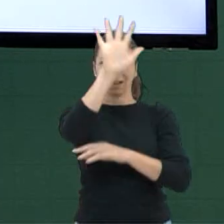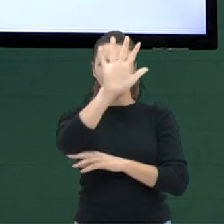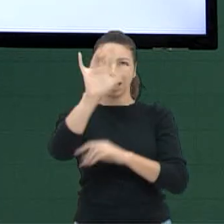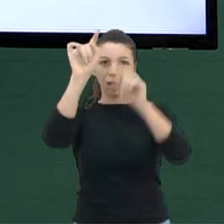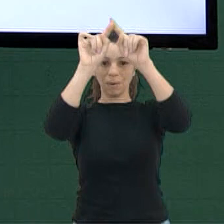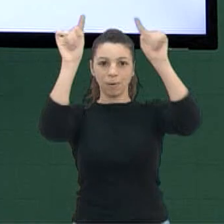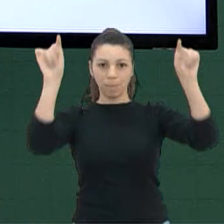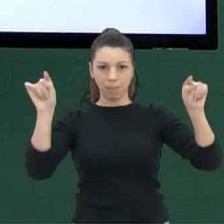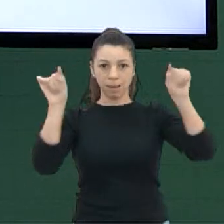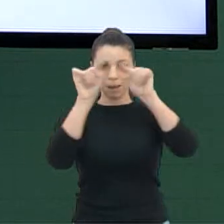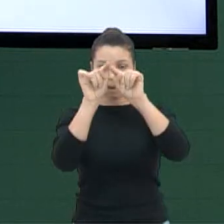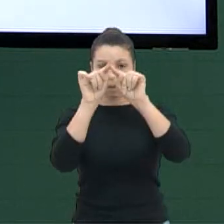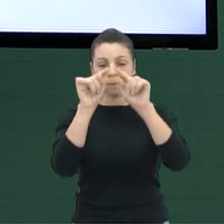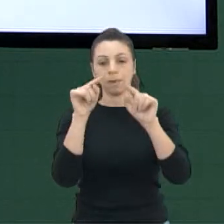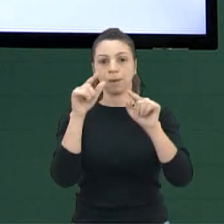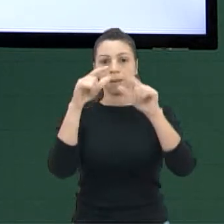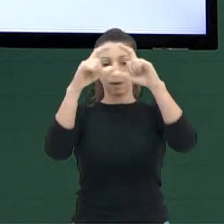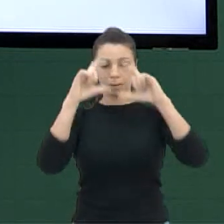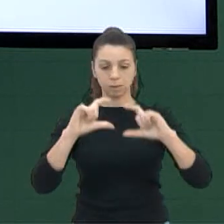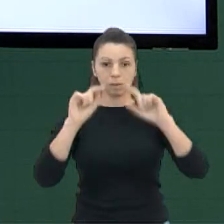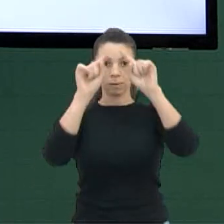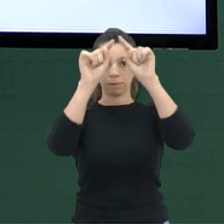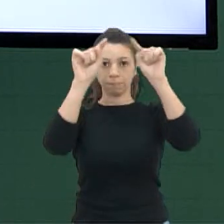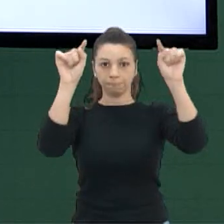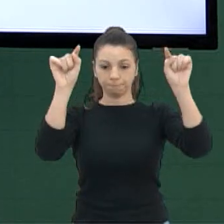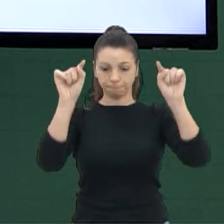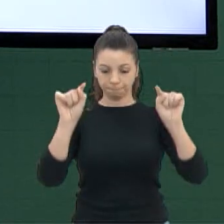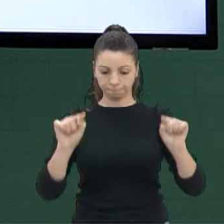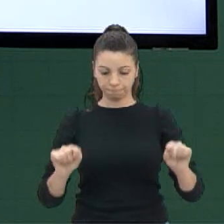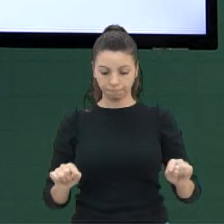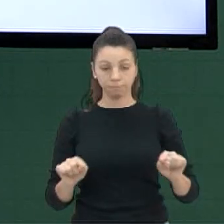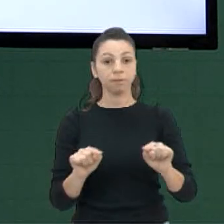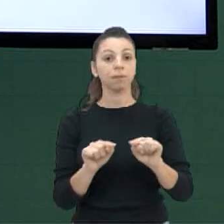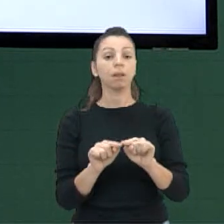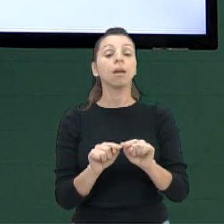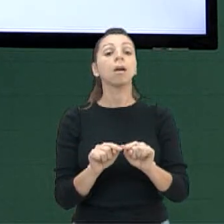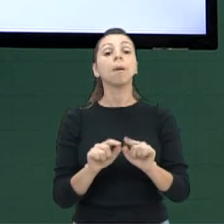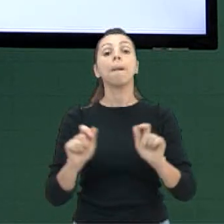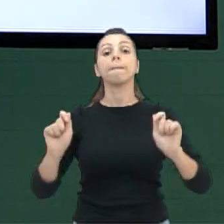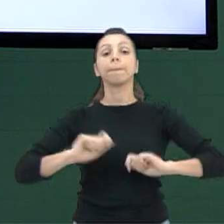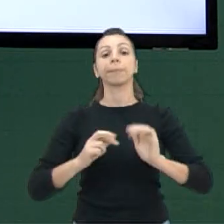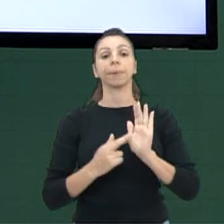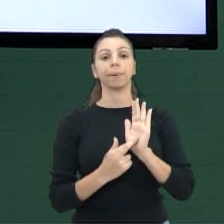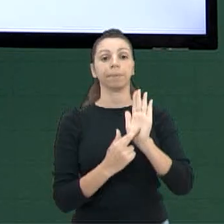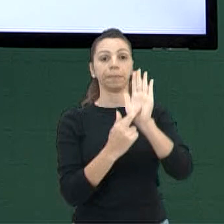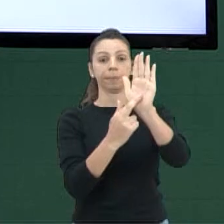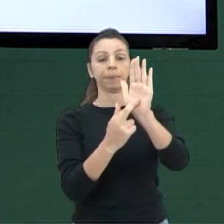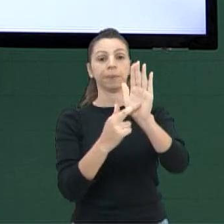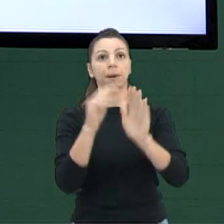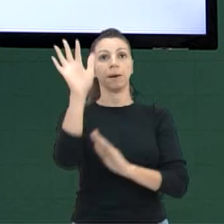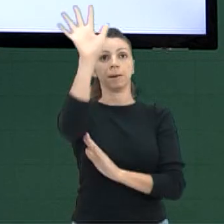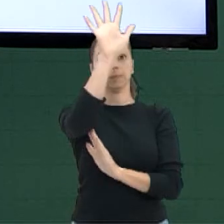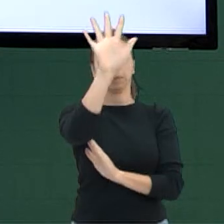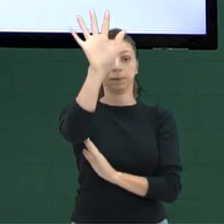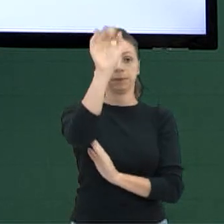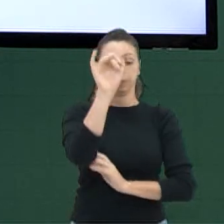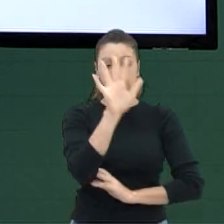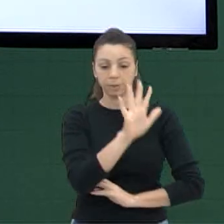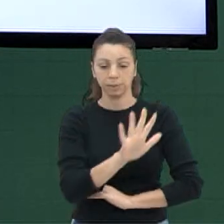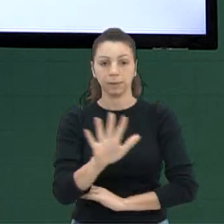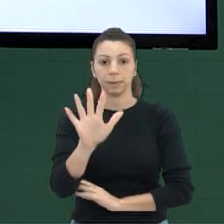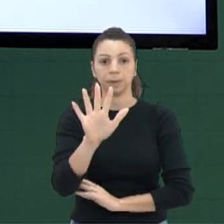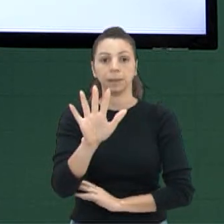o quê? Que eu represente a área dos dois desenhos na forma algébrica. Como é que eu vou